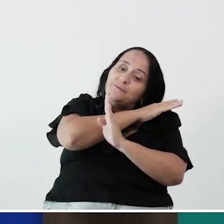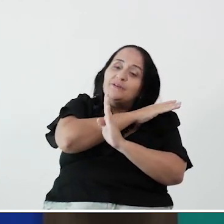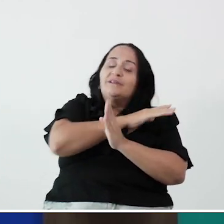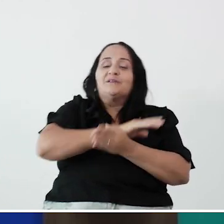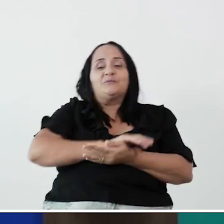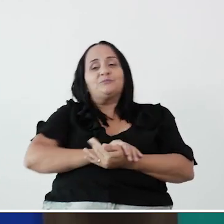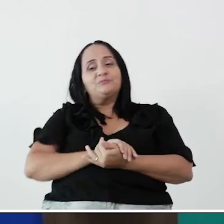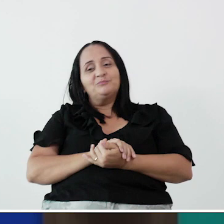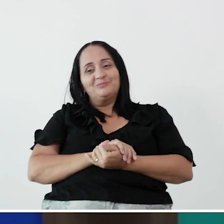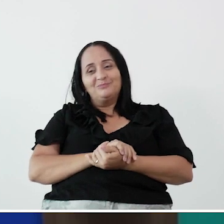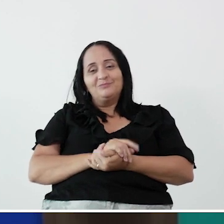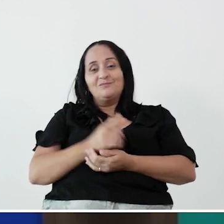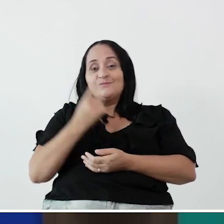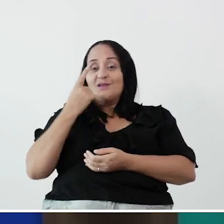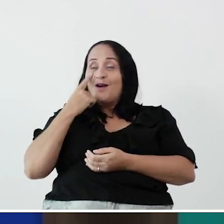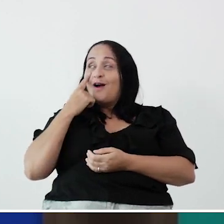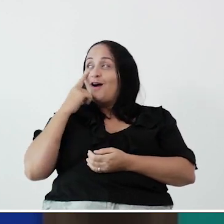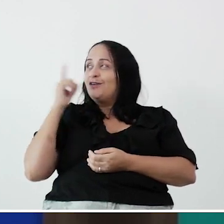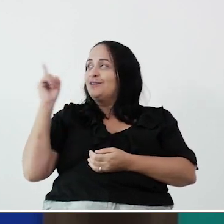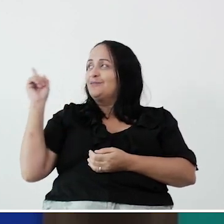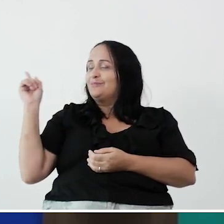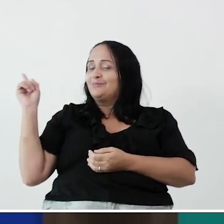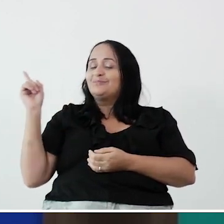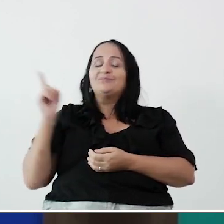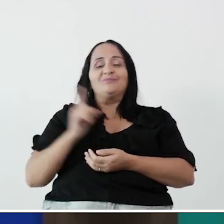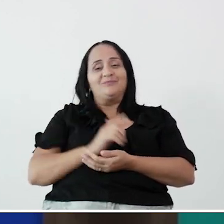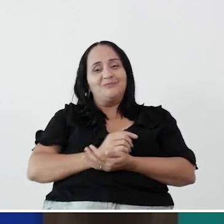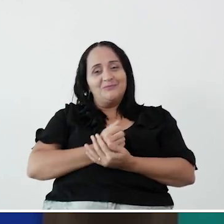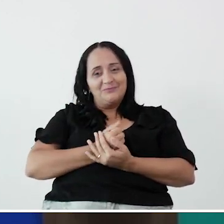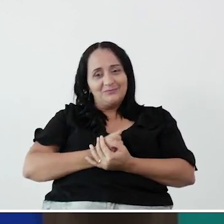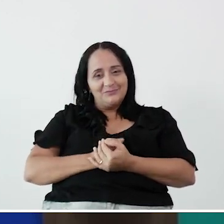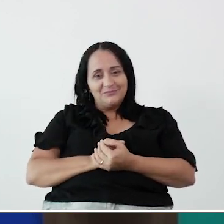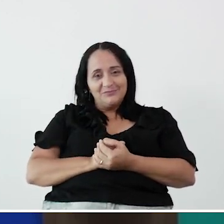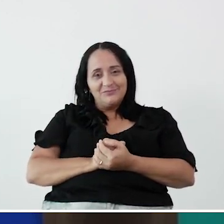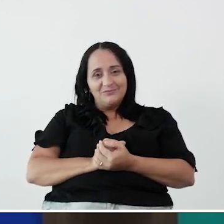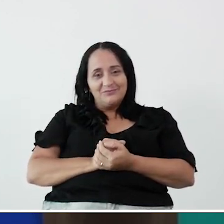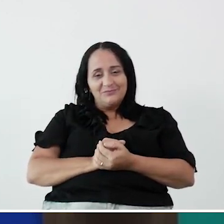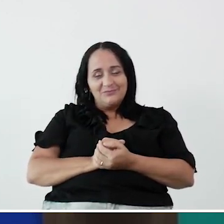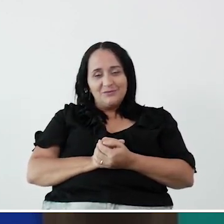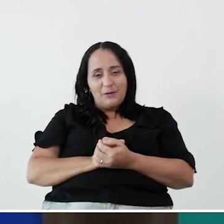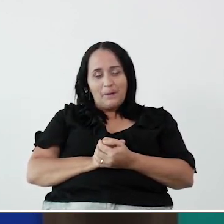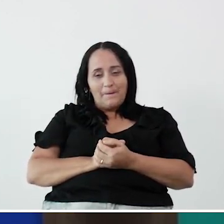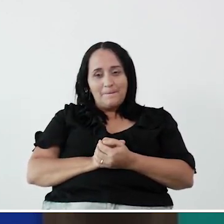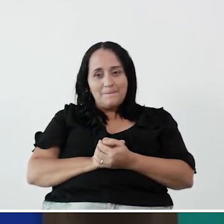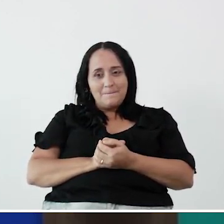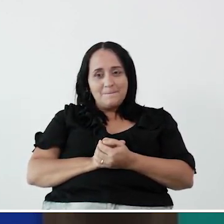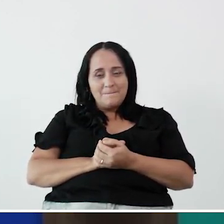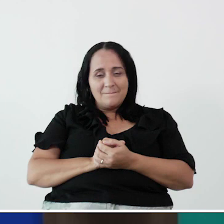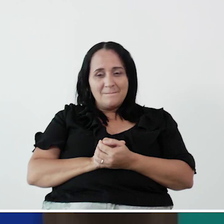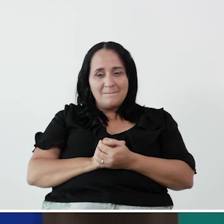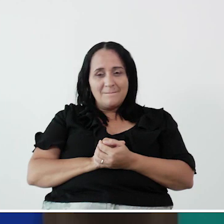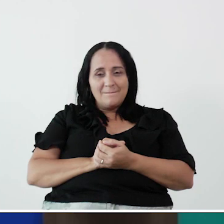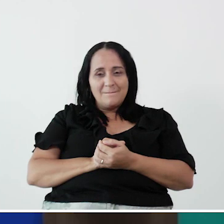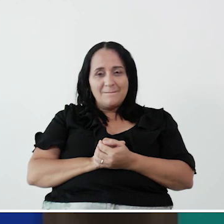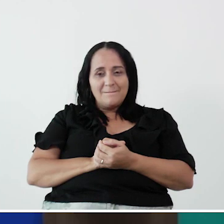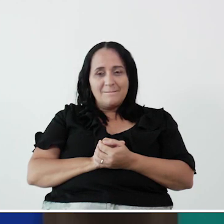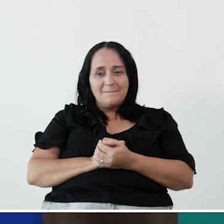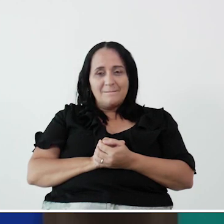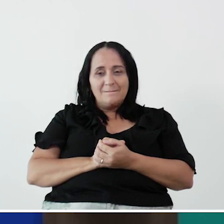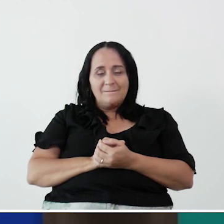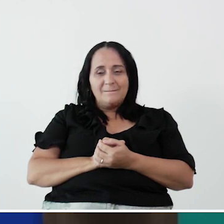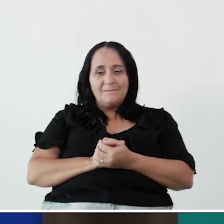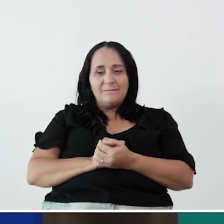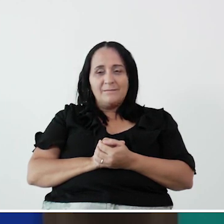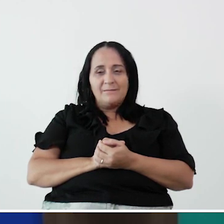3, 4, 5, 6, 7, 8, infinitamente. Poderíamos colocar ainda